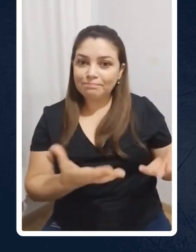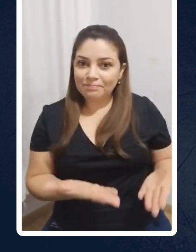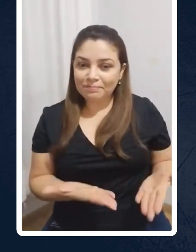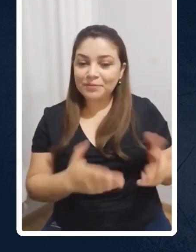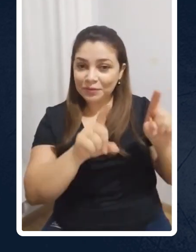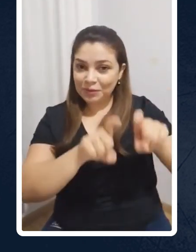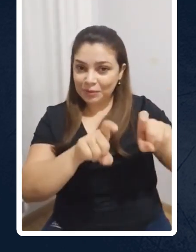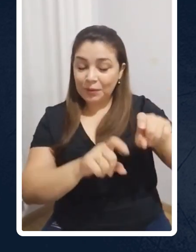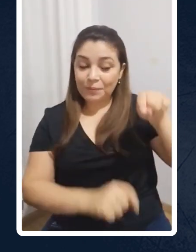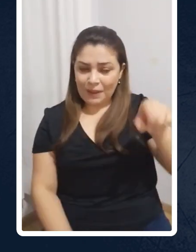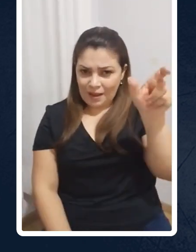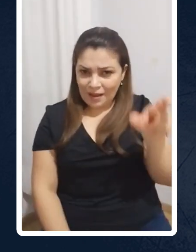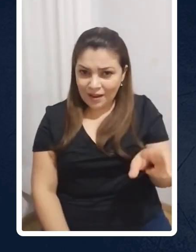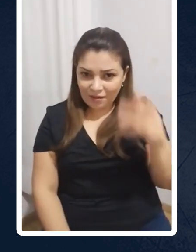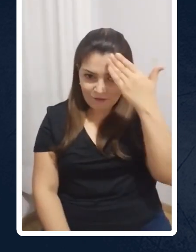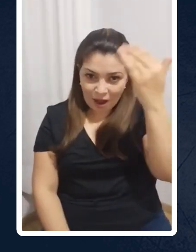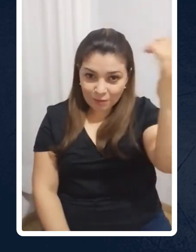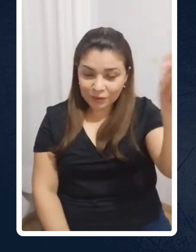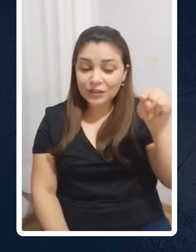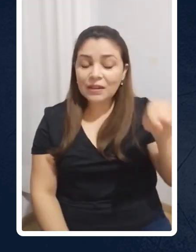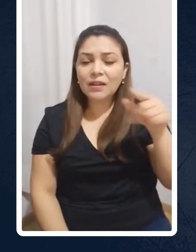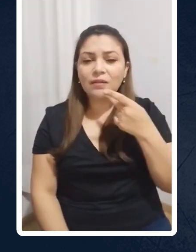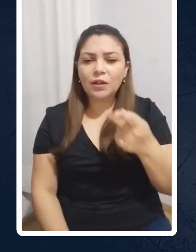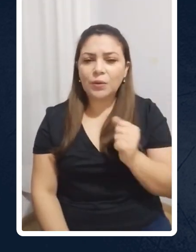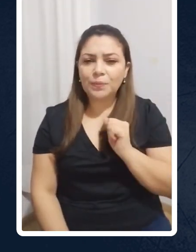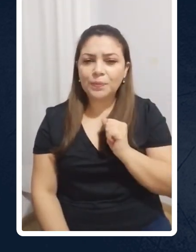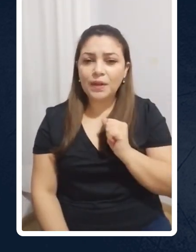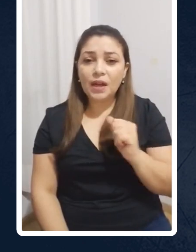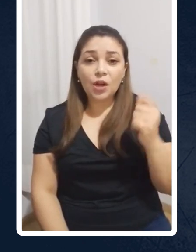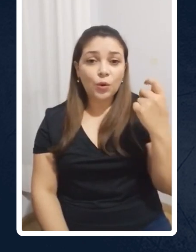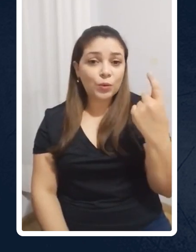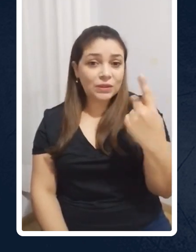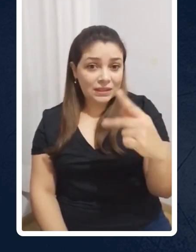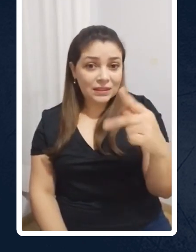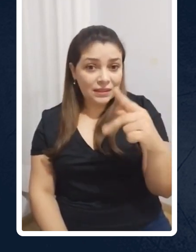seu trabalho vai preencher uma grande parte da sua vida.